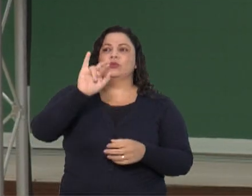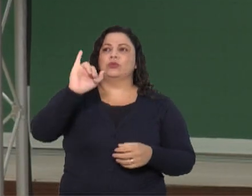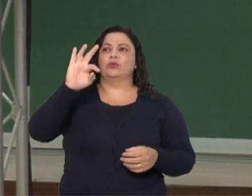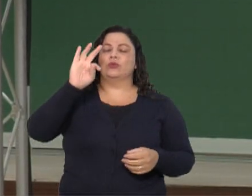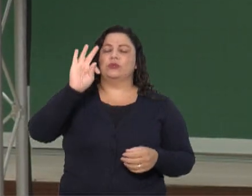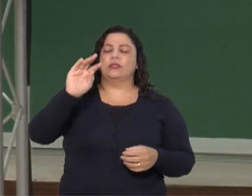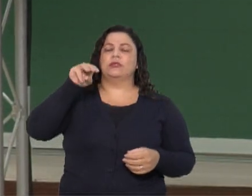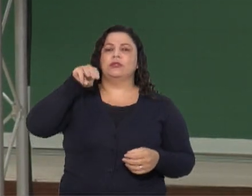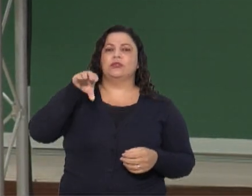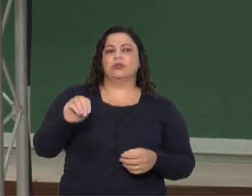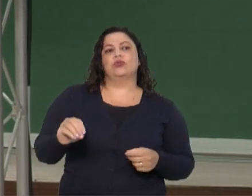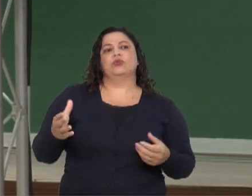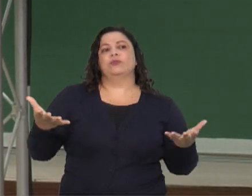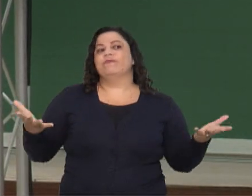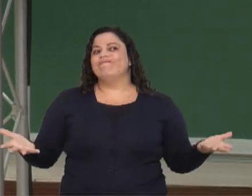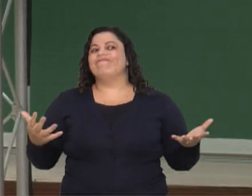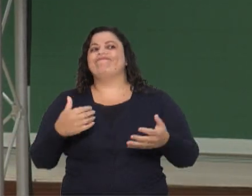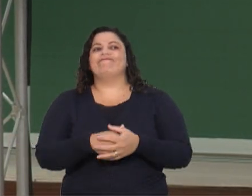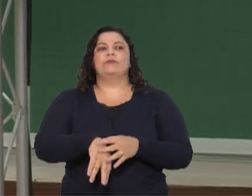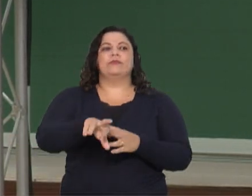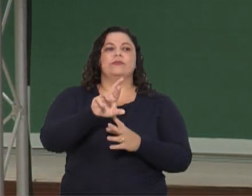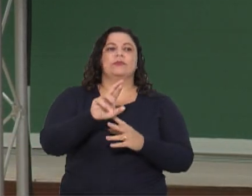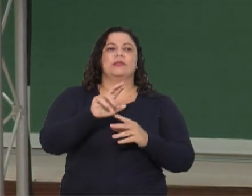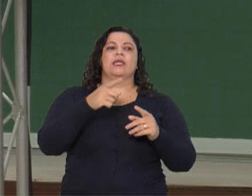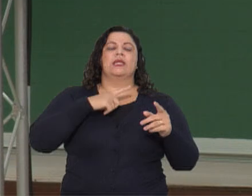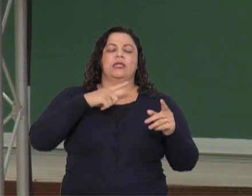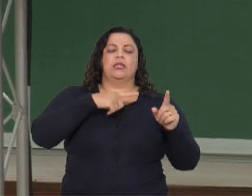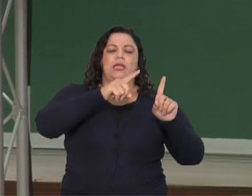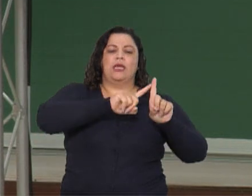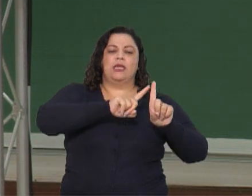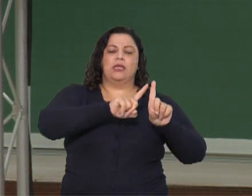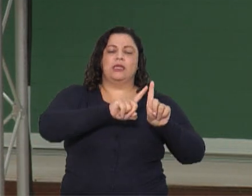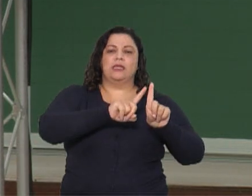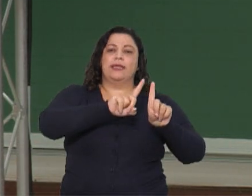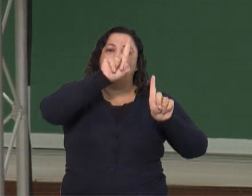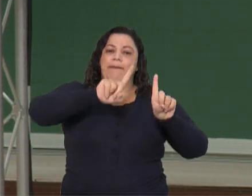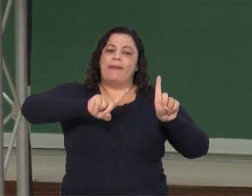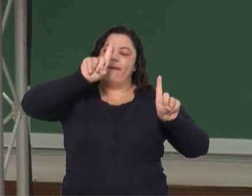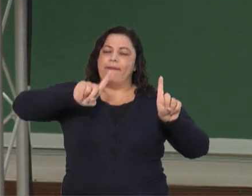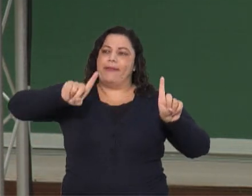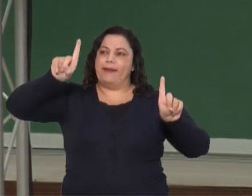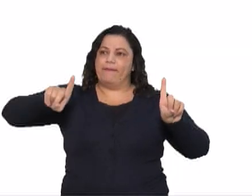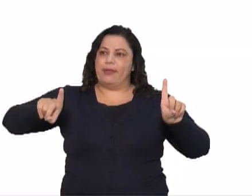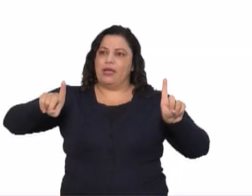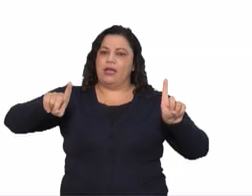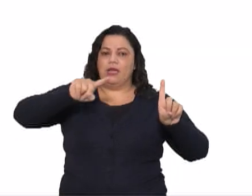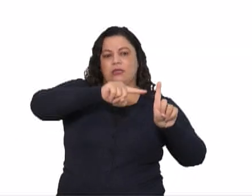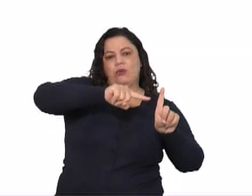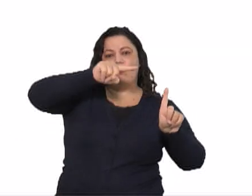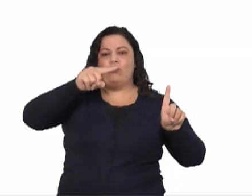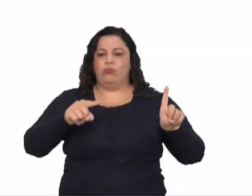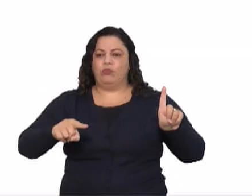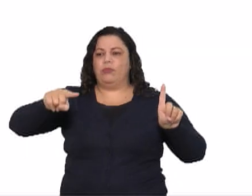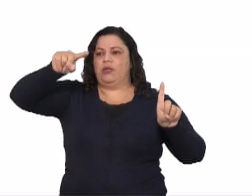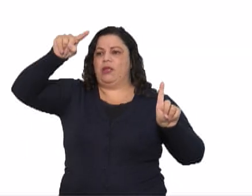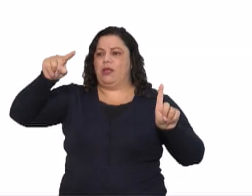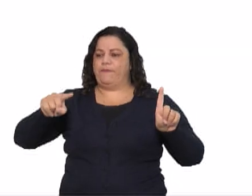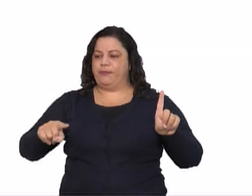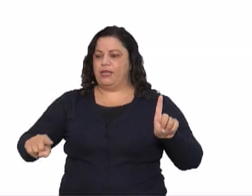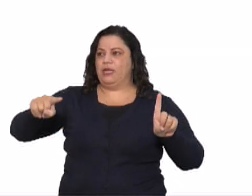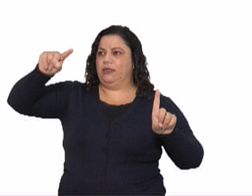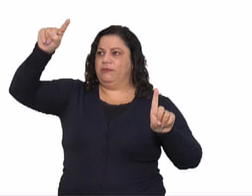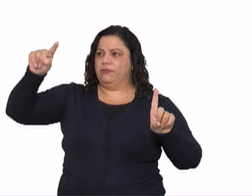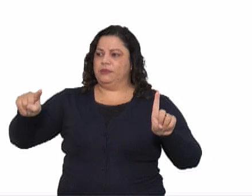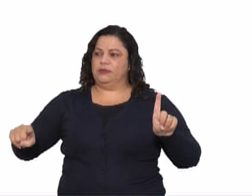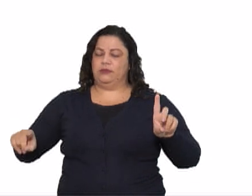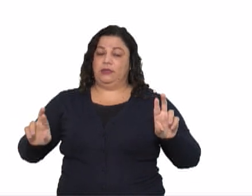gente já vai ver. Há ritmos regulares e ritmos irregulares. E esse BPM,